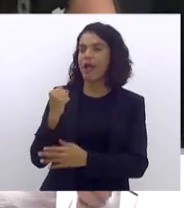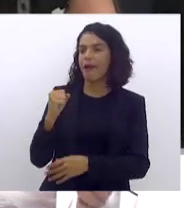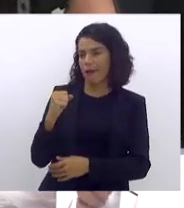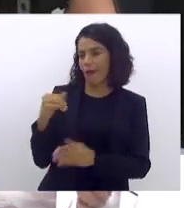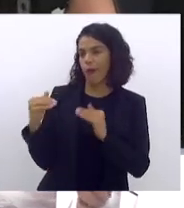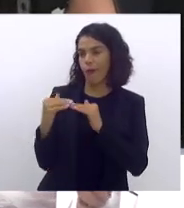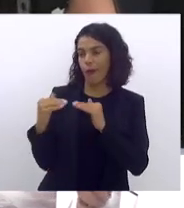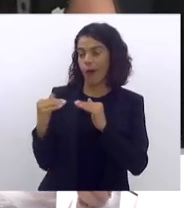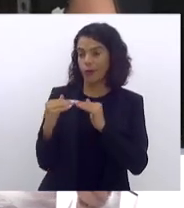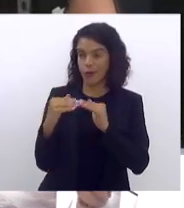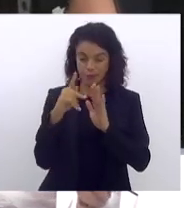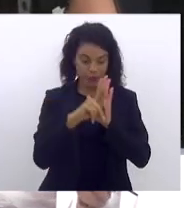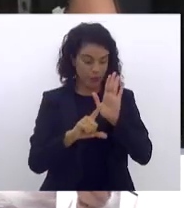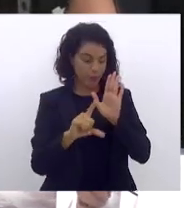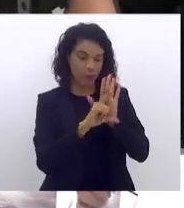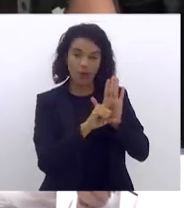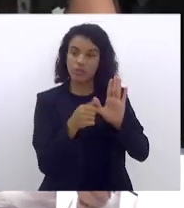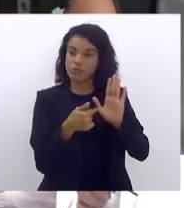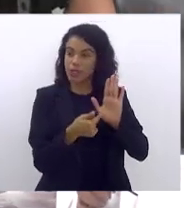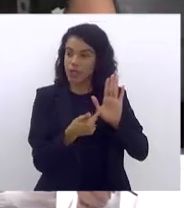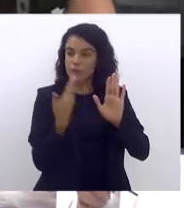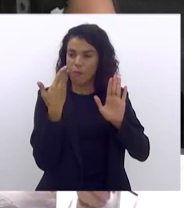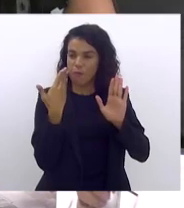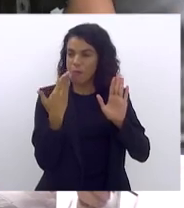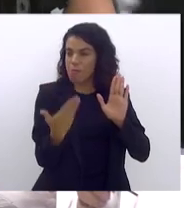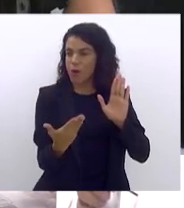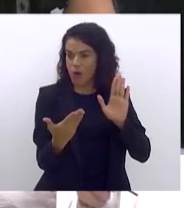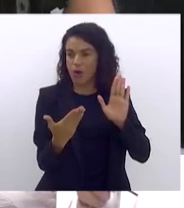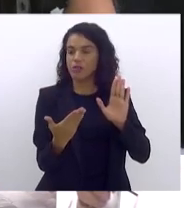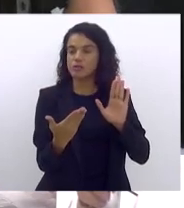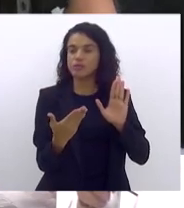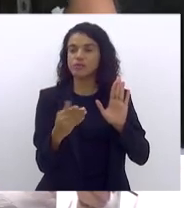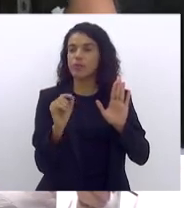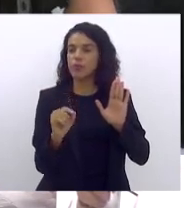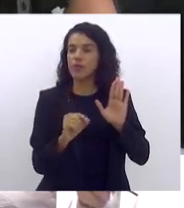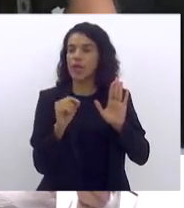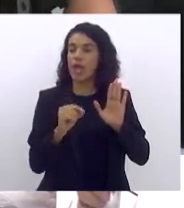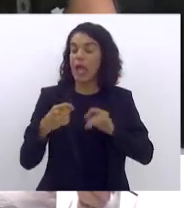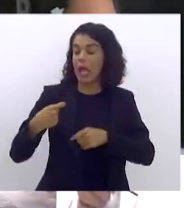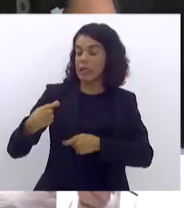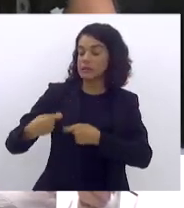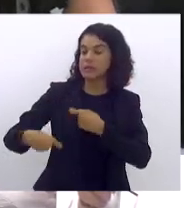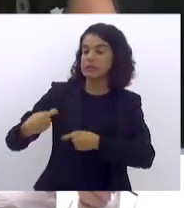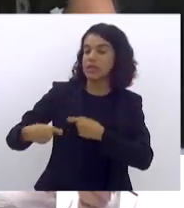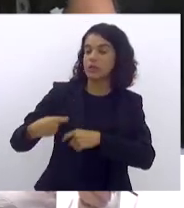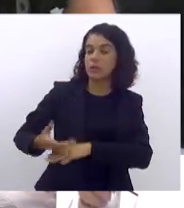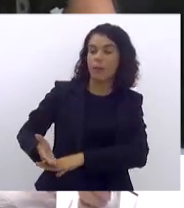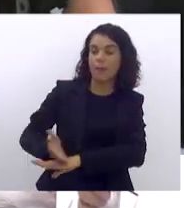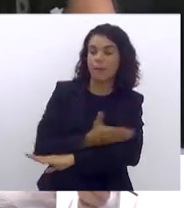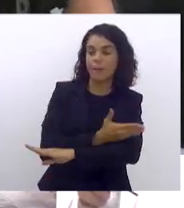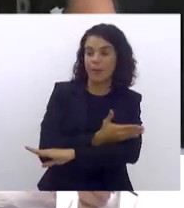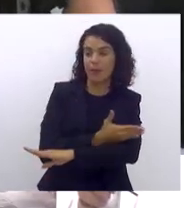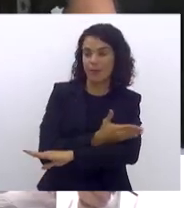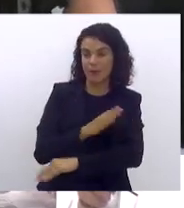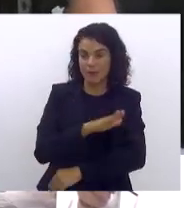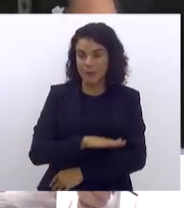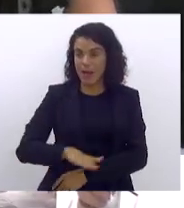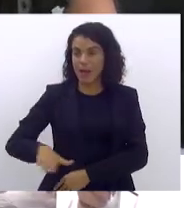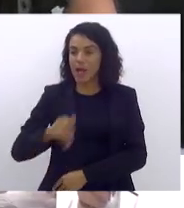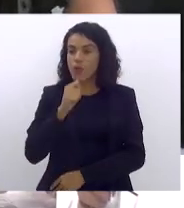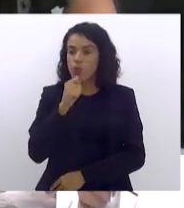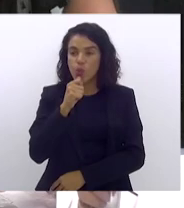o projeto traz, isso é de maneira muito contundente, é a sexualização precoce para as crianças que não